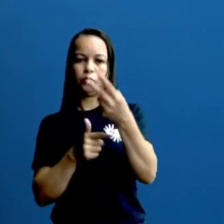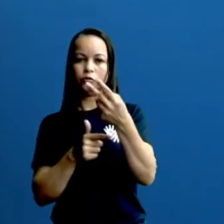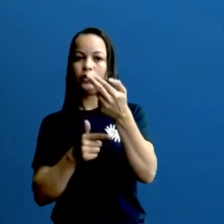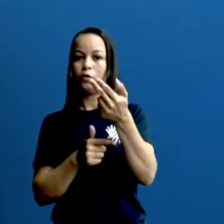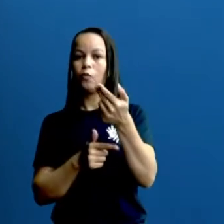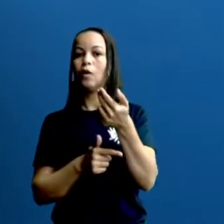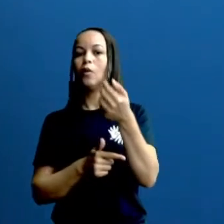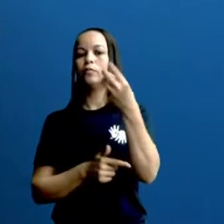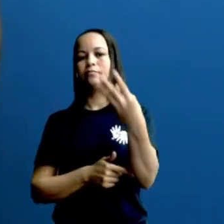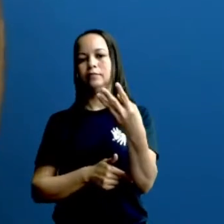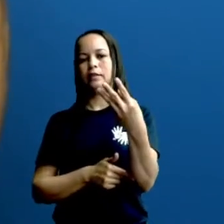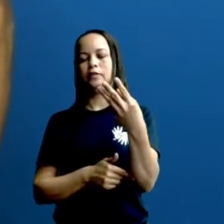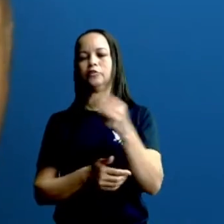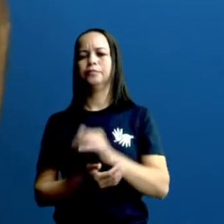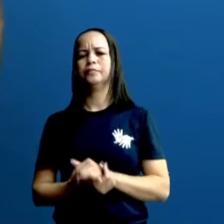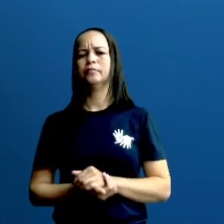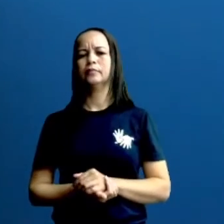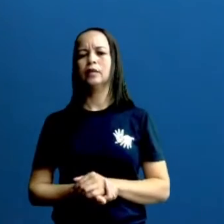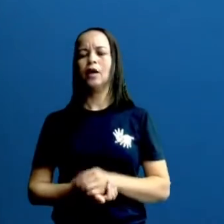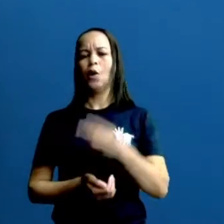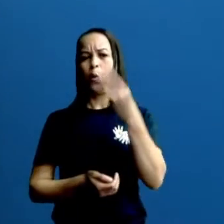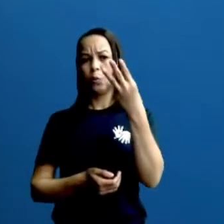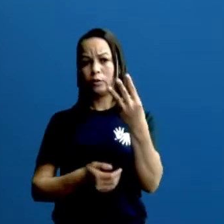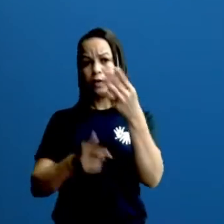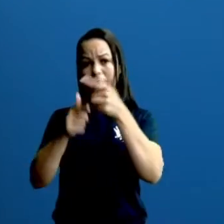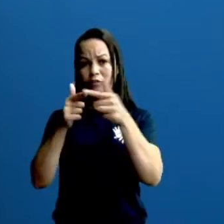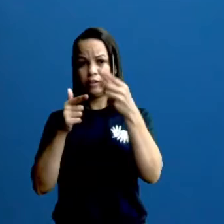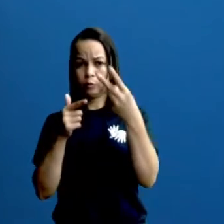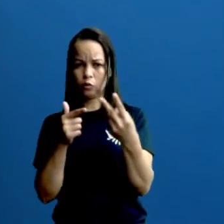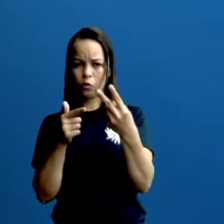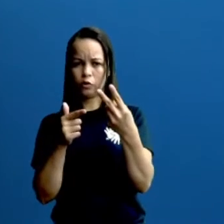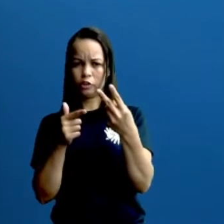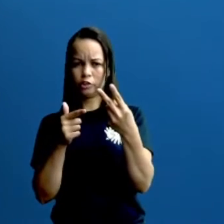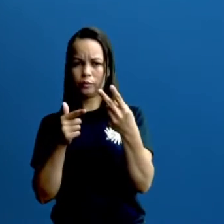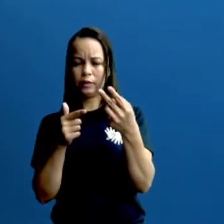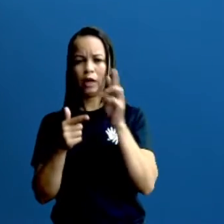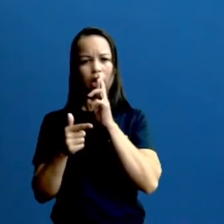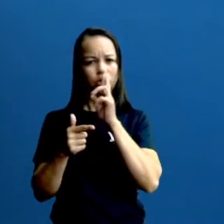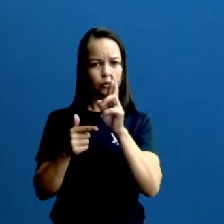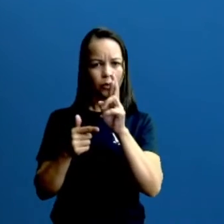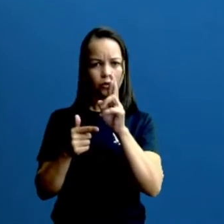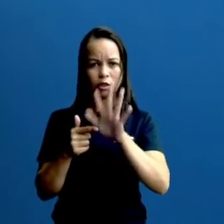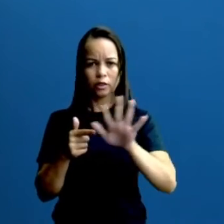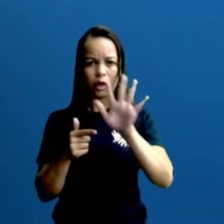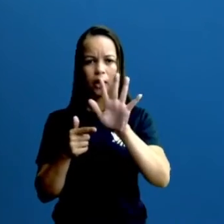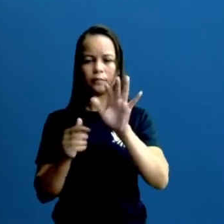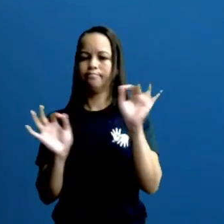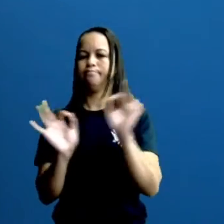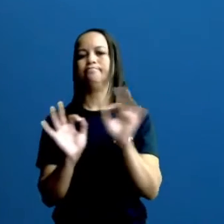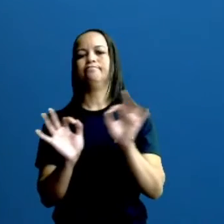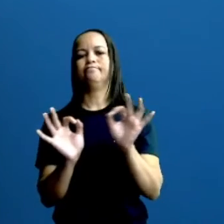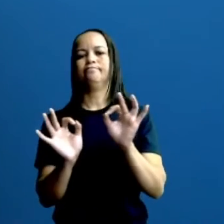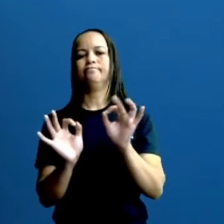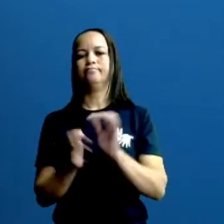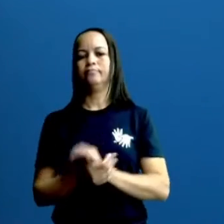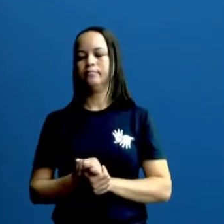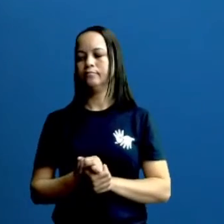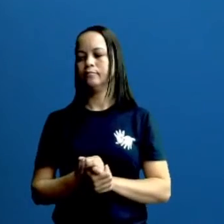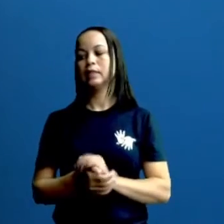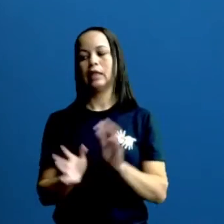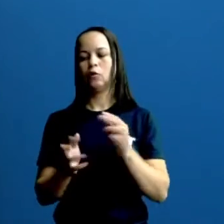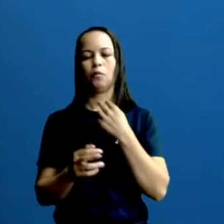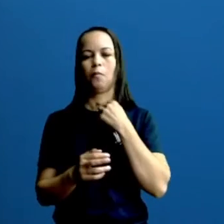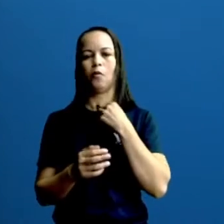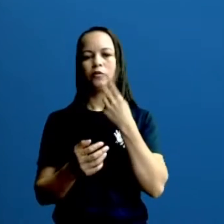2 dá quanto? 3. O 3 é divisível por 2 para dar uma resposta inteira? Não. Então, não